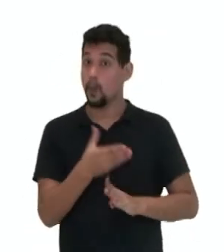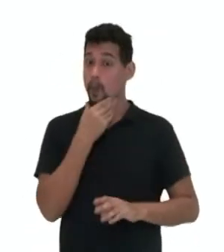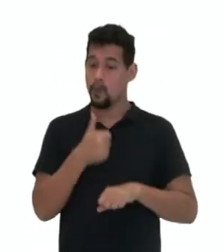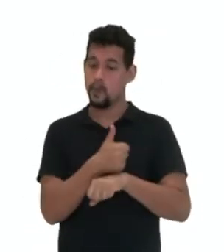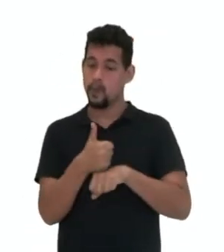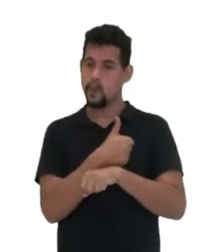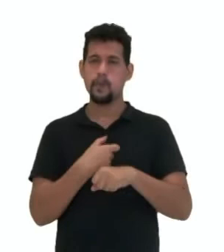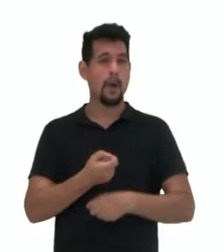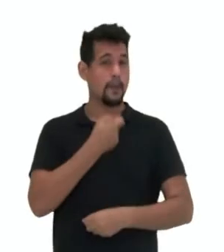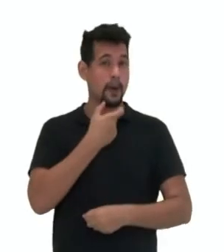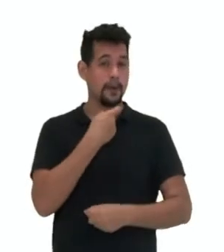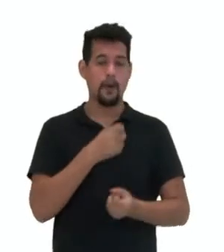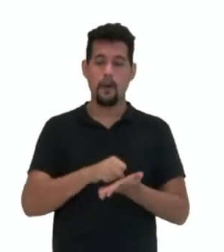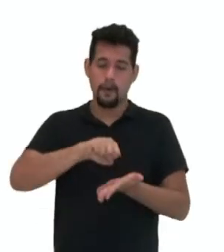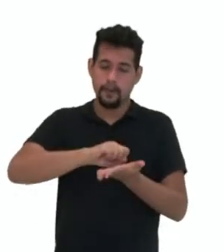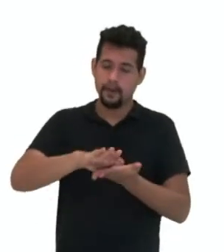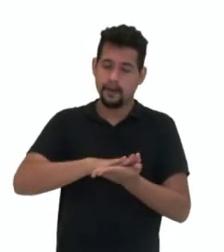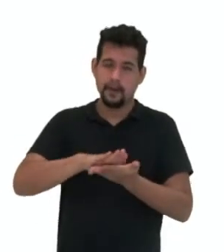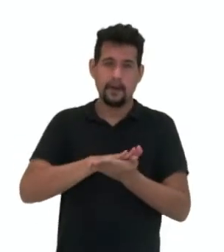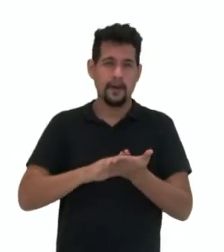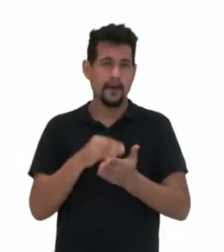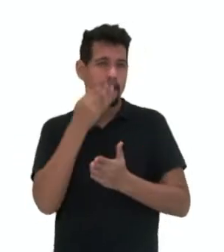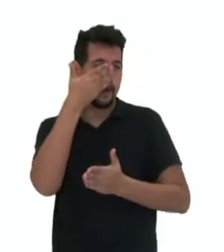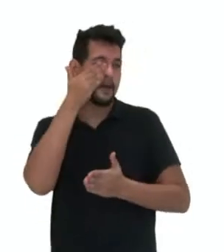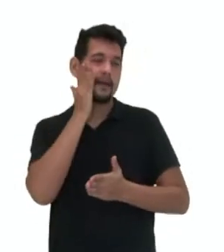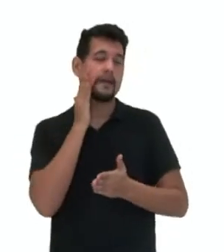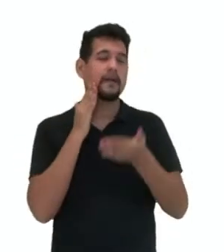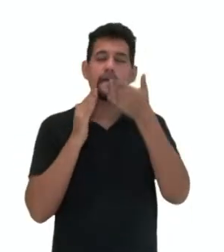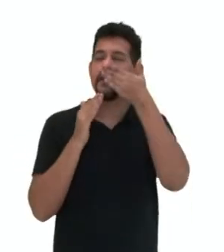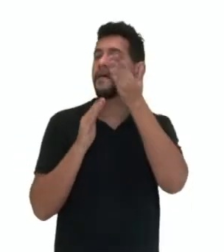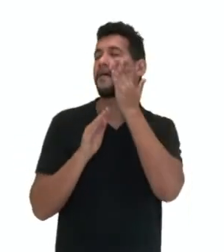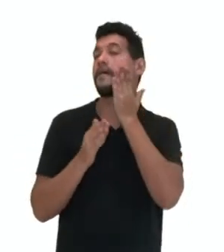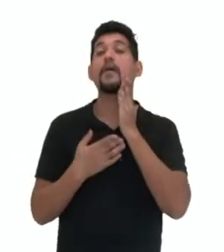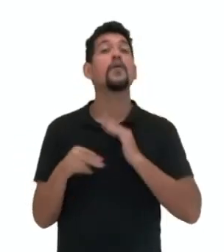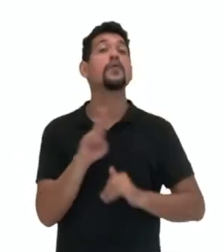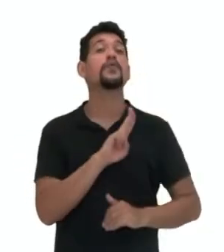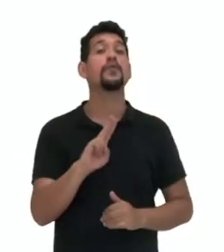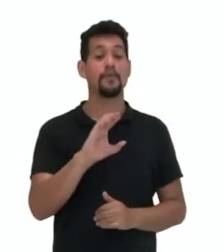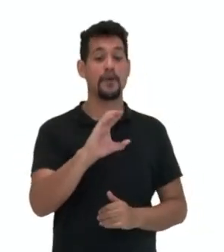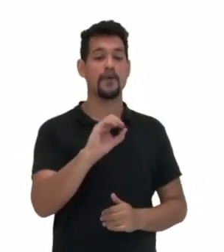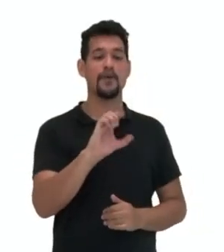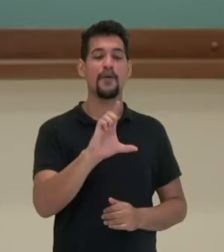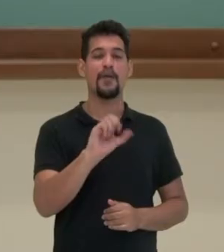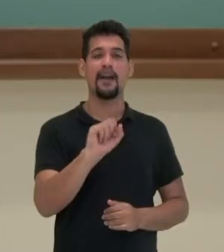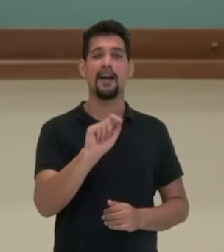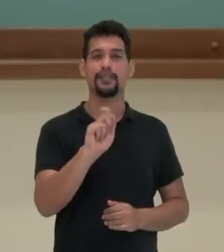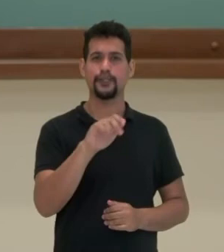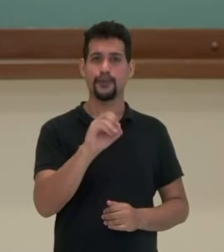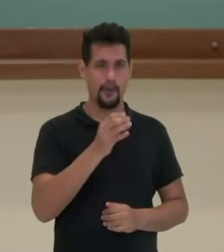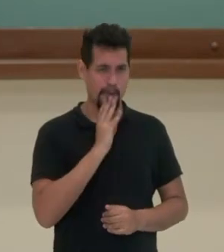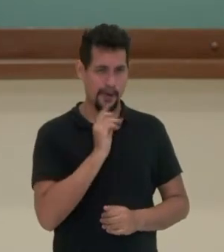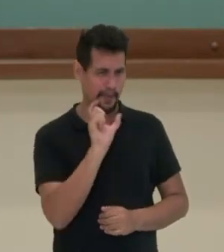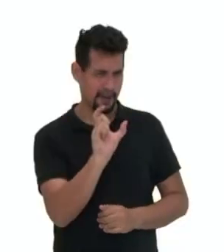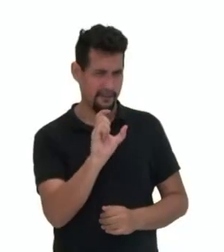farmacêutico, adquiriu um creme para o rosto rico em colágeno. Olha, vocês já ouviram essa palavra,